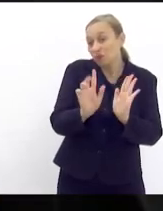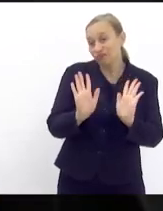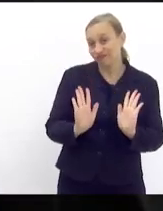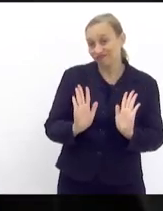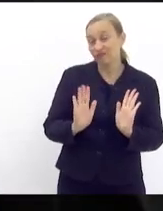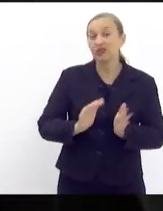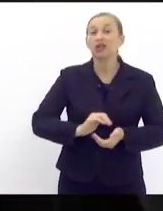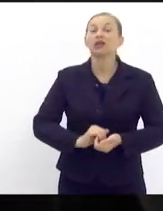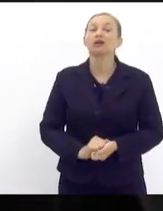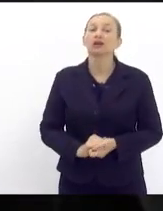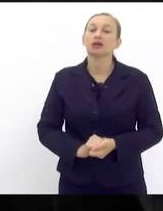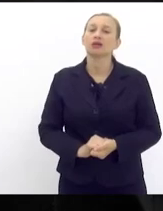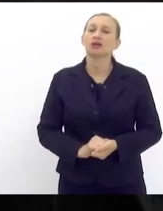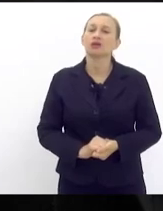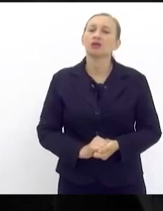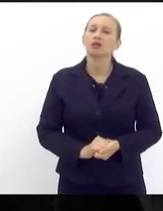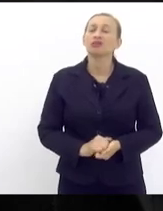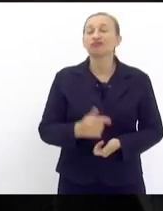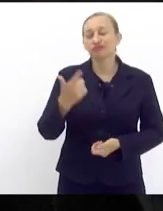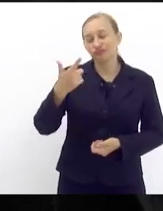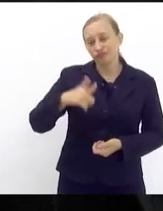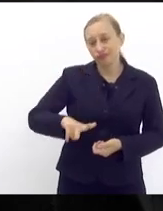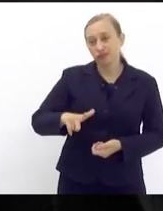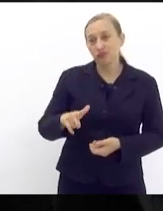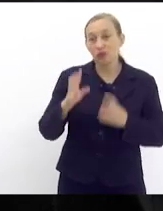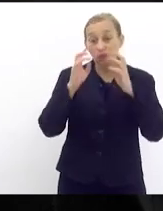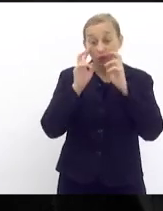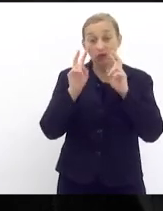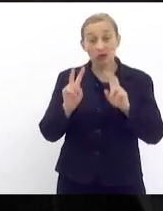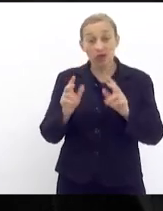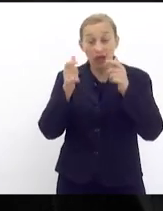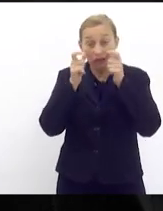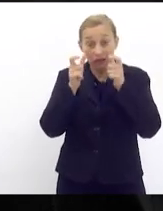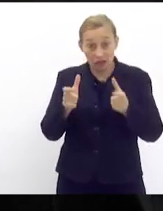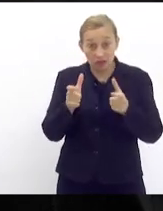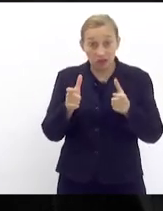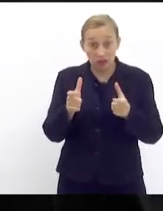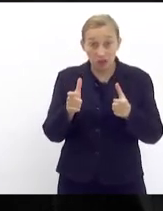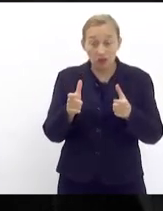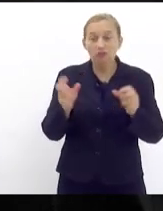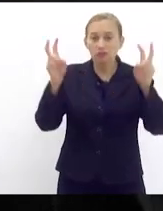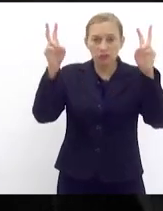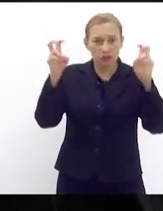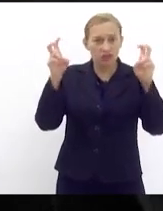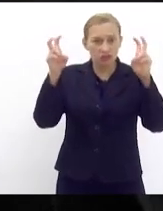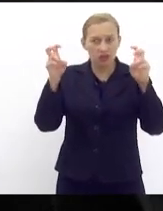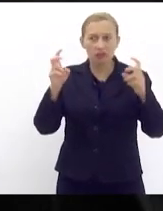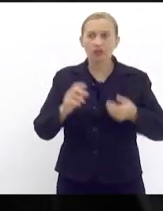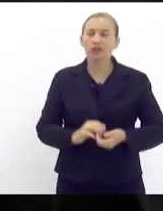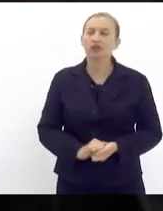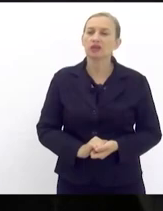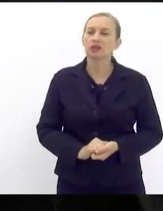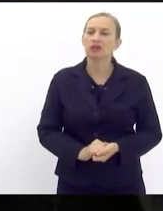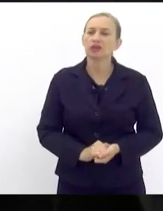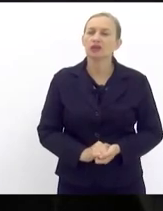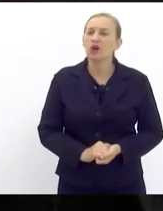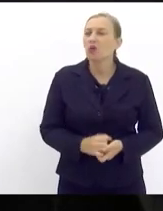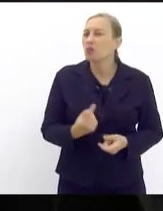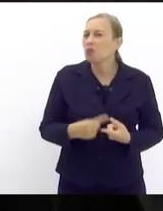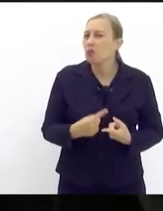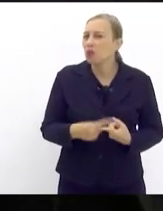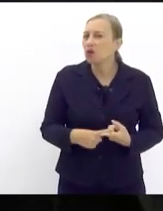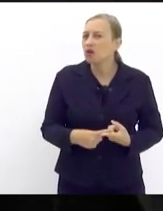e eu queria novamente chamar atenção sobre esse tema porque